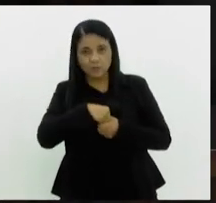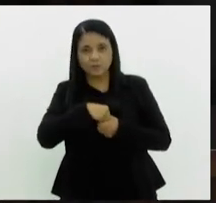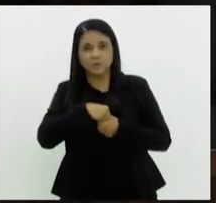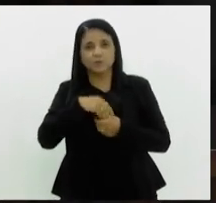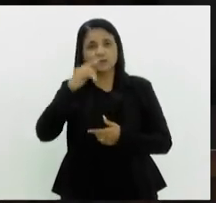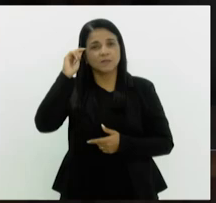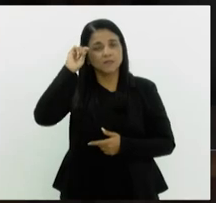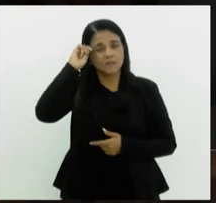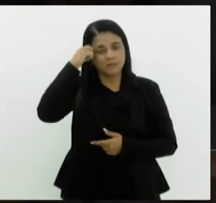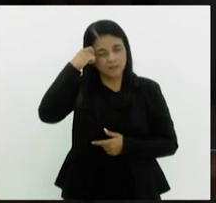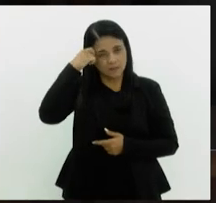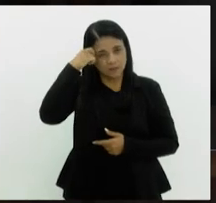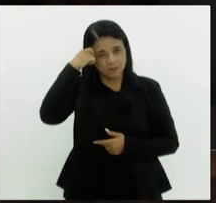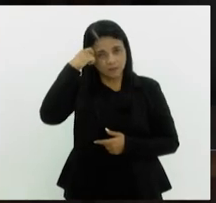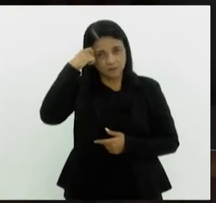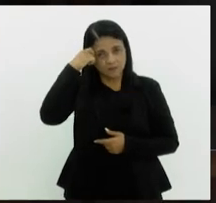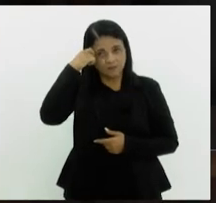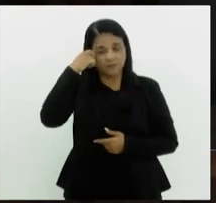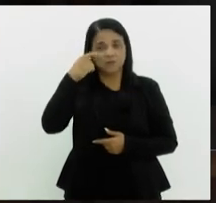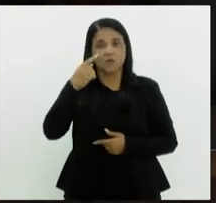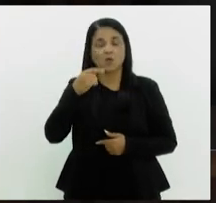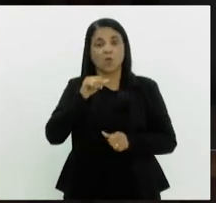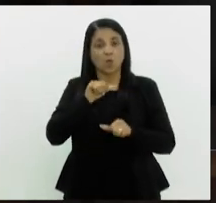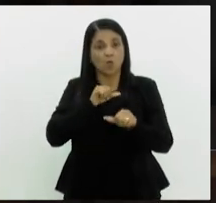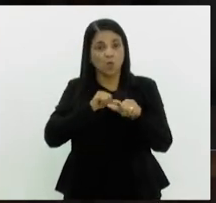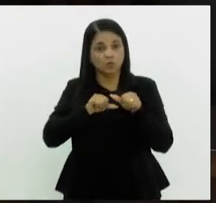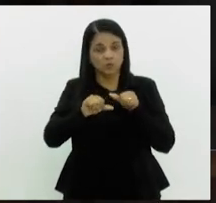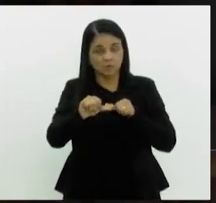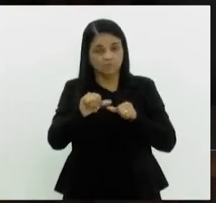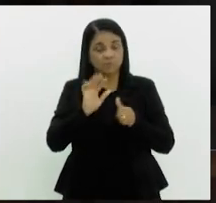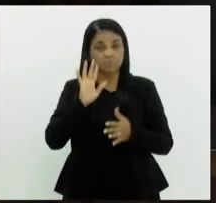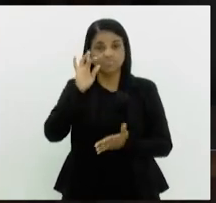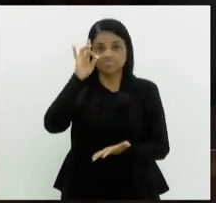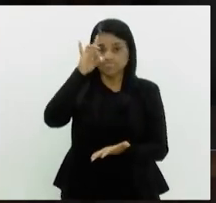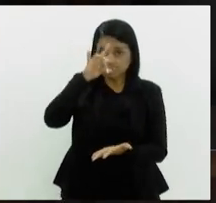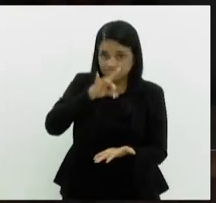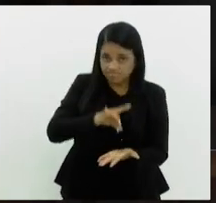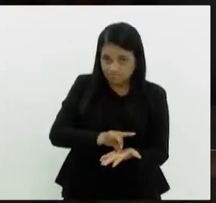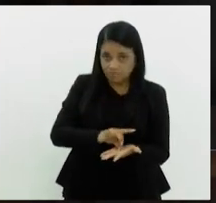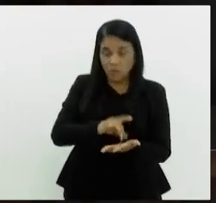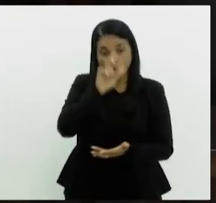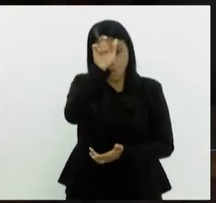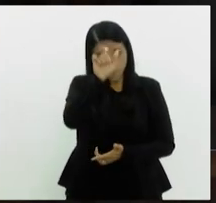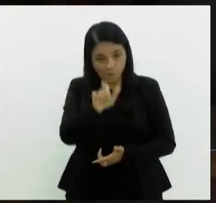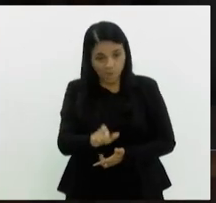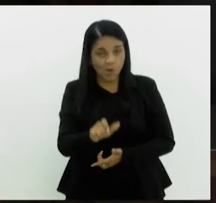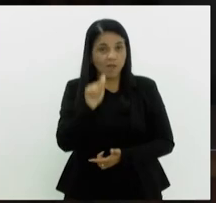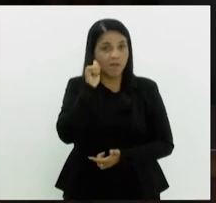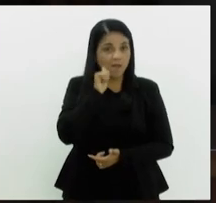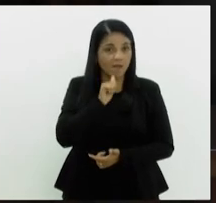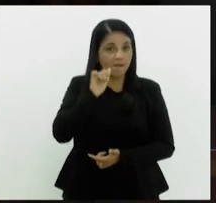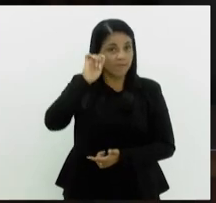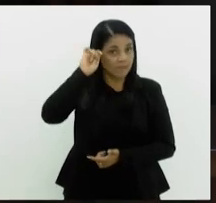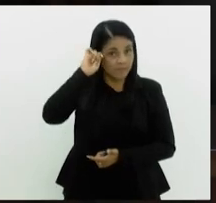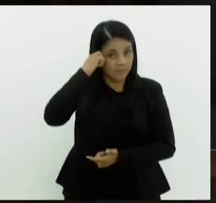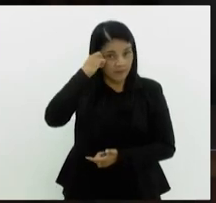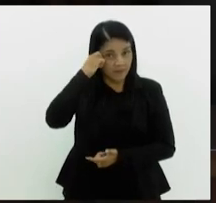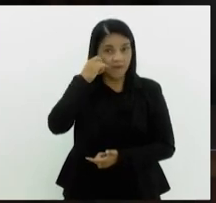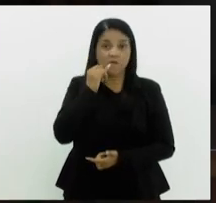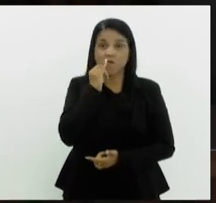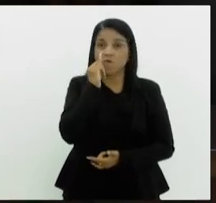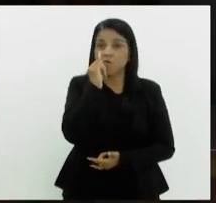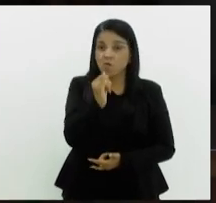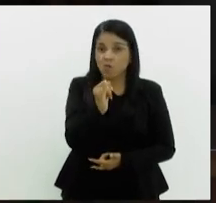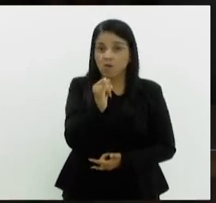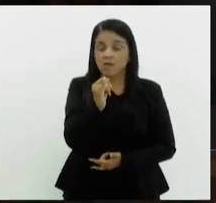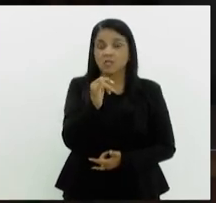negro. Mas, pelo contrário, quando nós reafirmamos que é uma mulher negra, é dizer que é